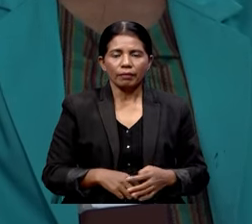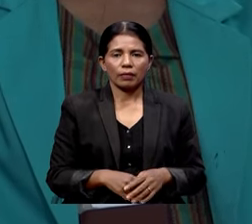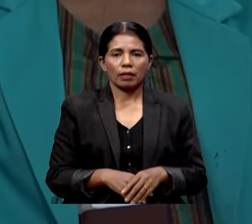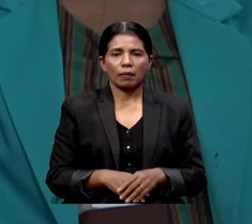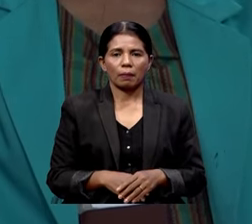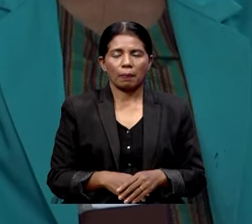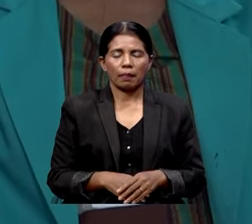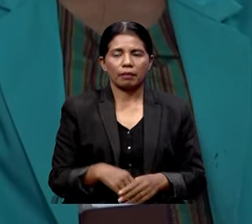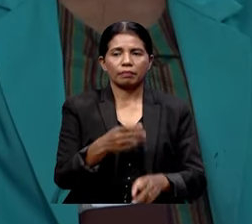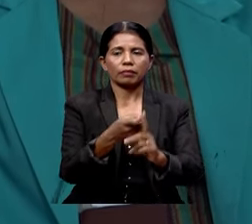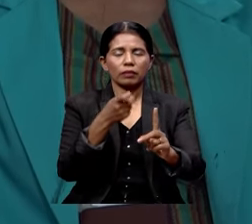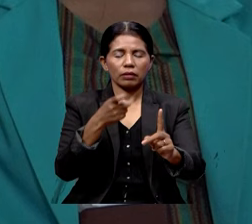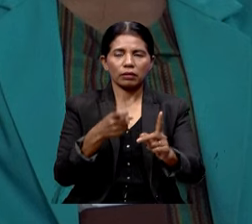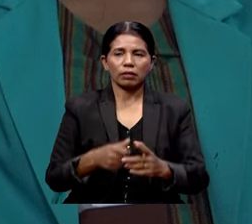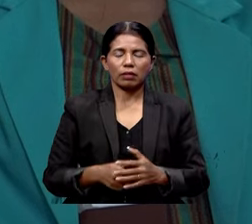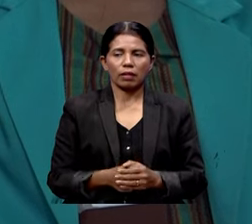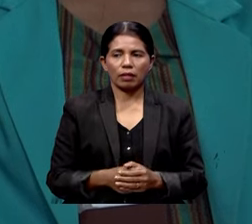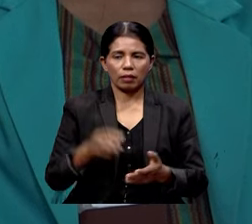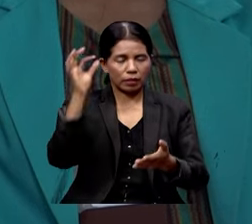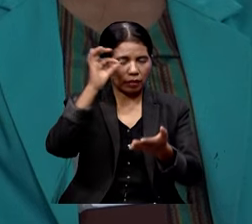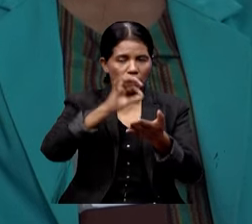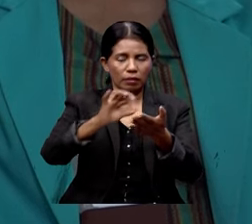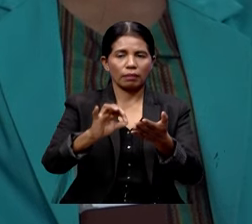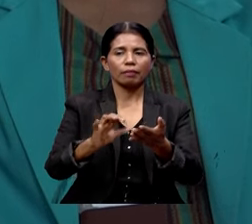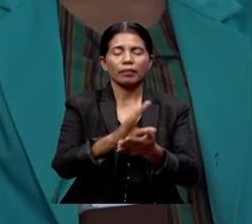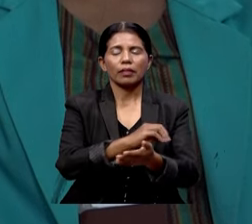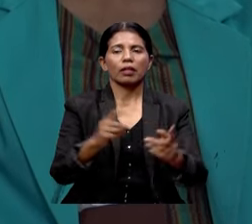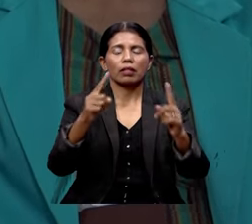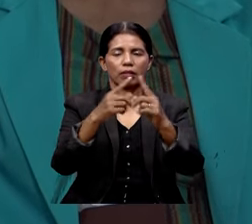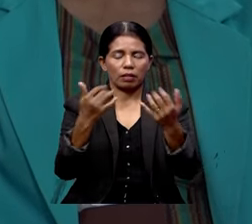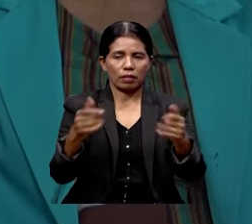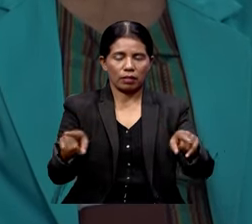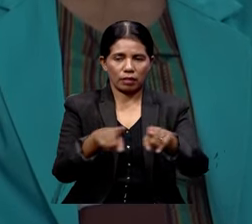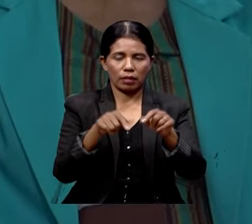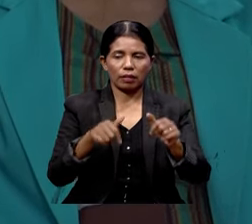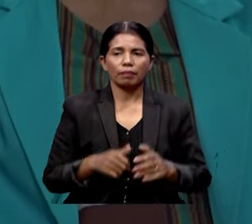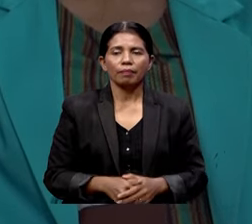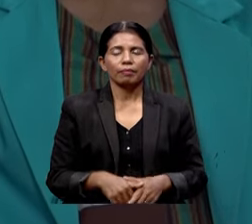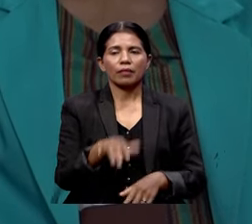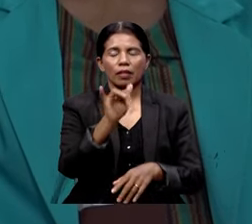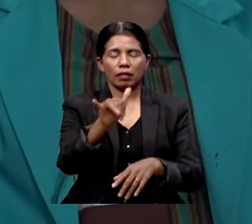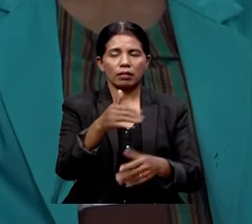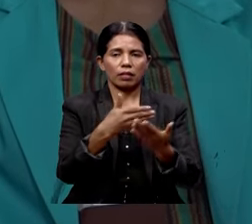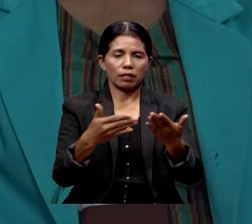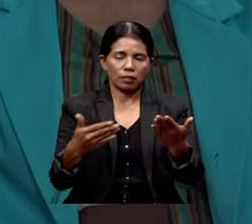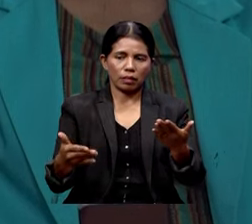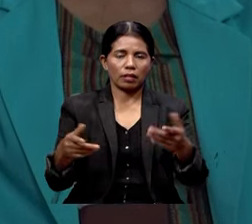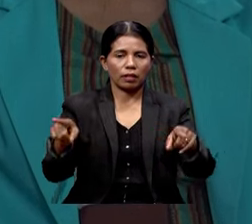mudanzas usi kaila usi secretaria anterior até data lá vai nesse né ah sim e equipamentos